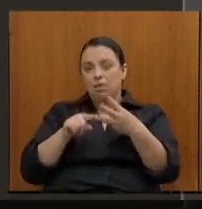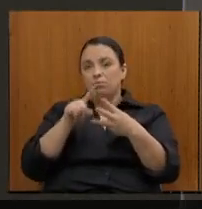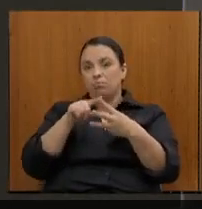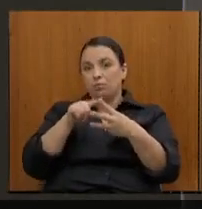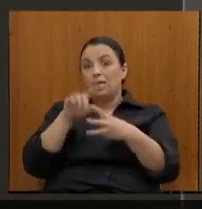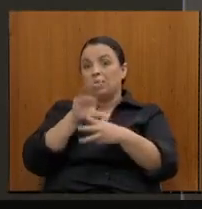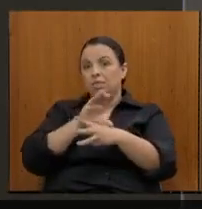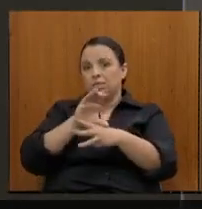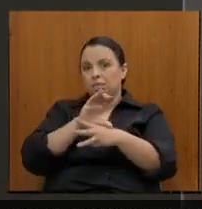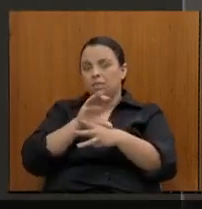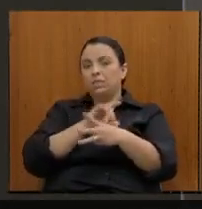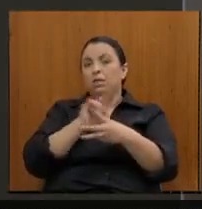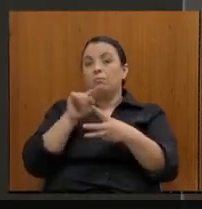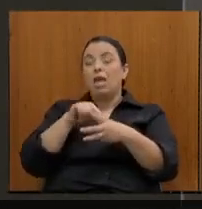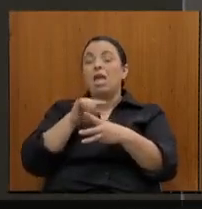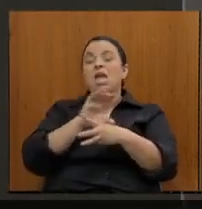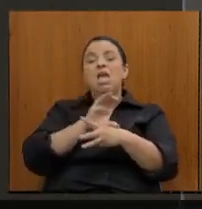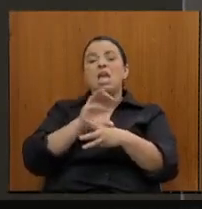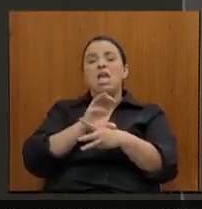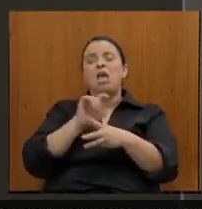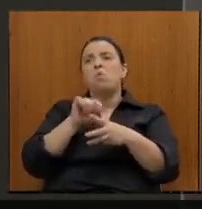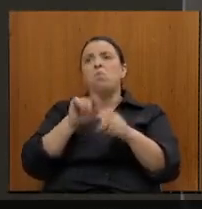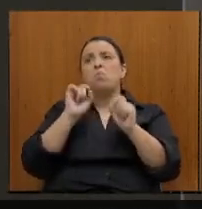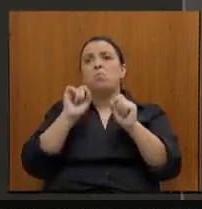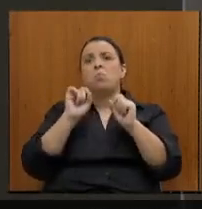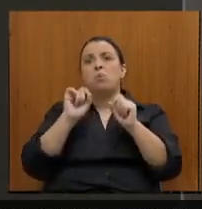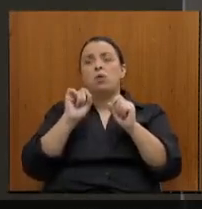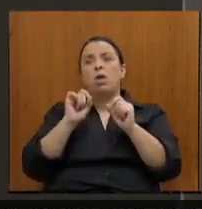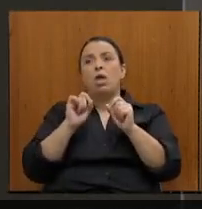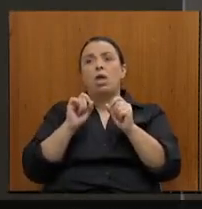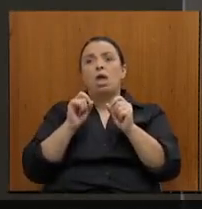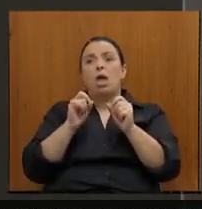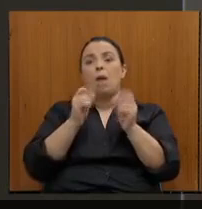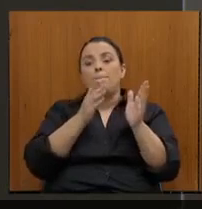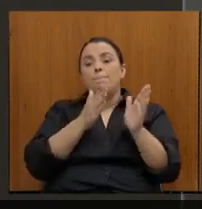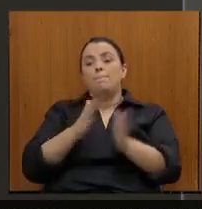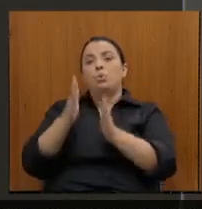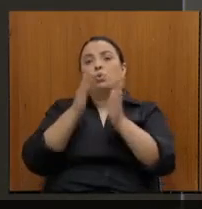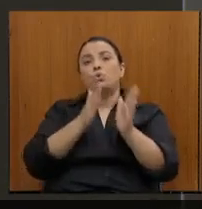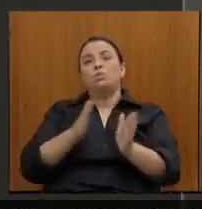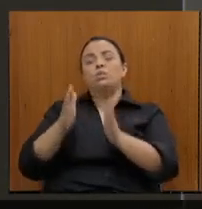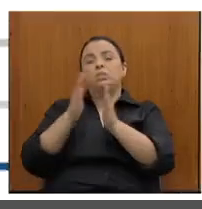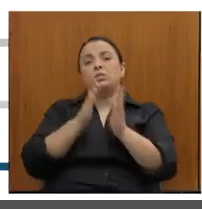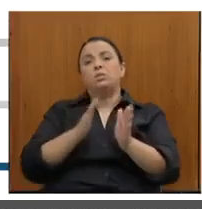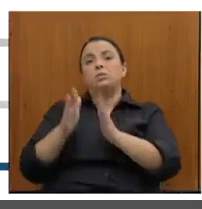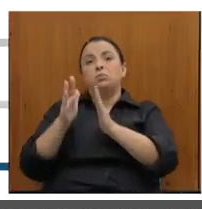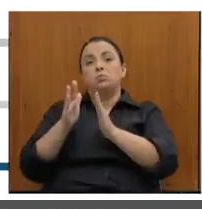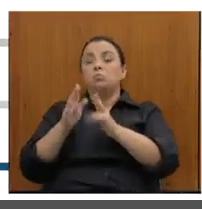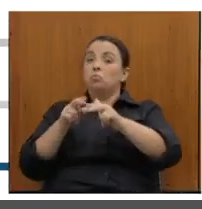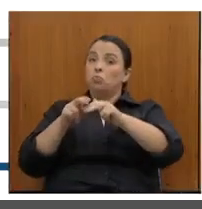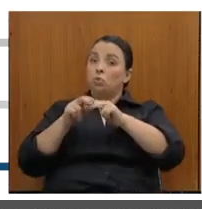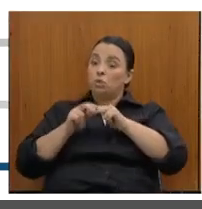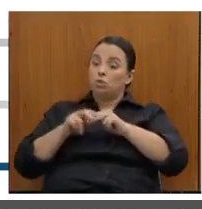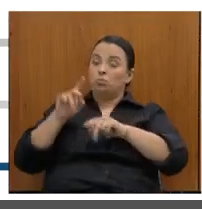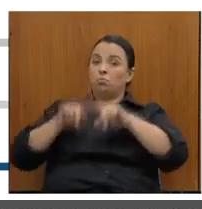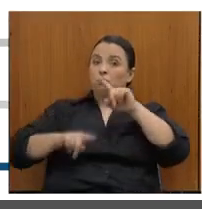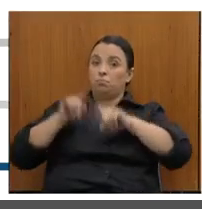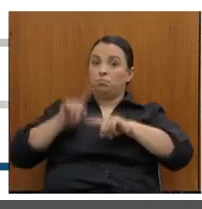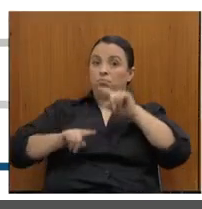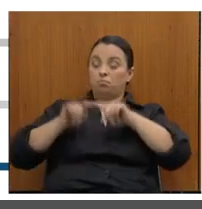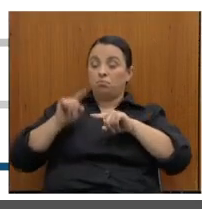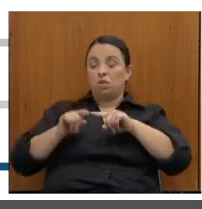cinza e é produzido através de alguma matéria prima alguma